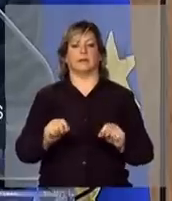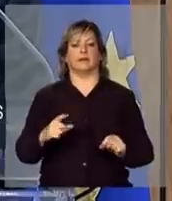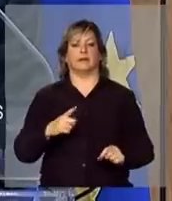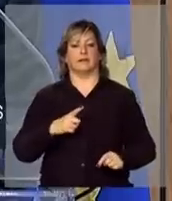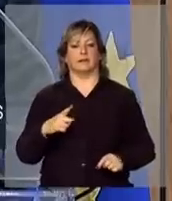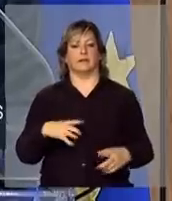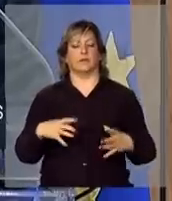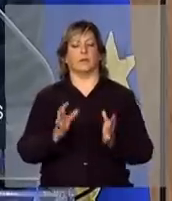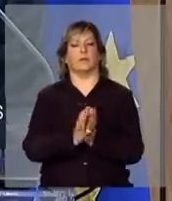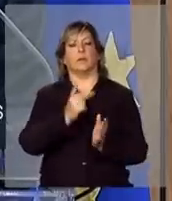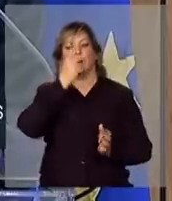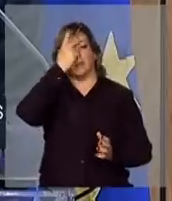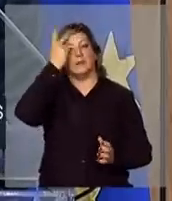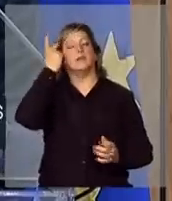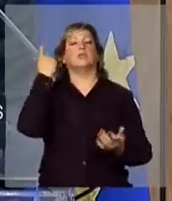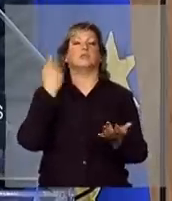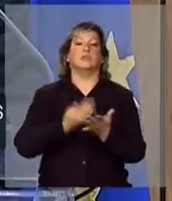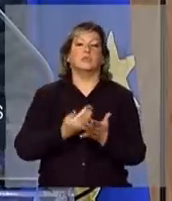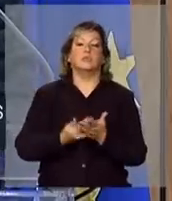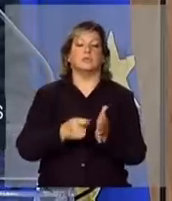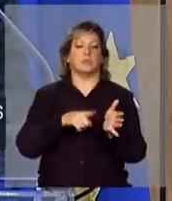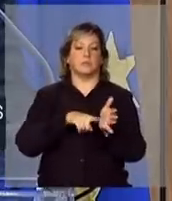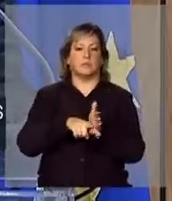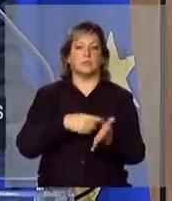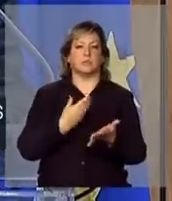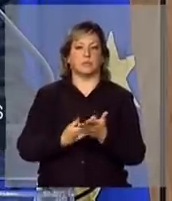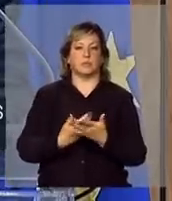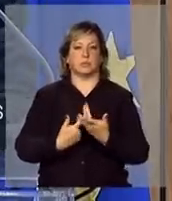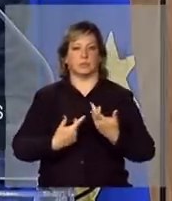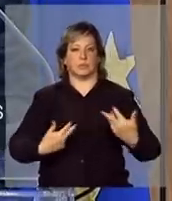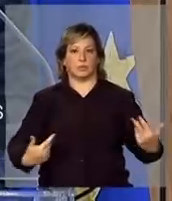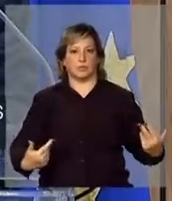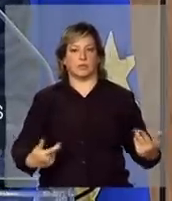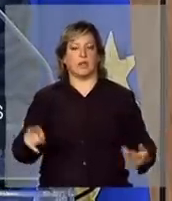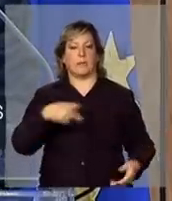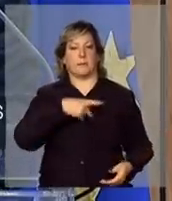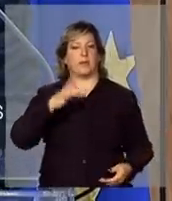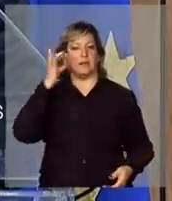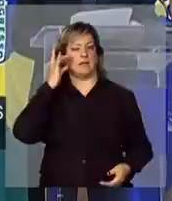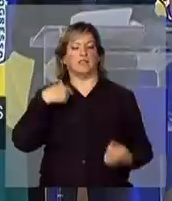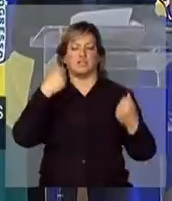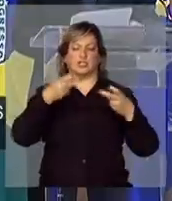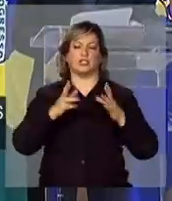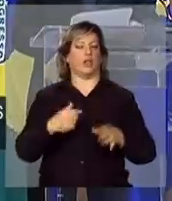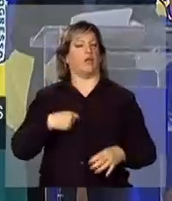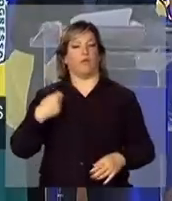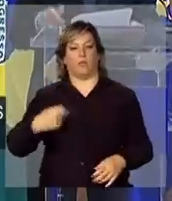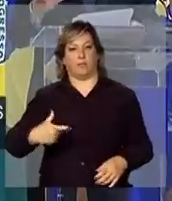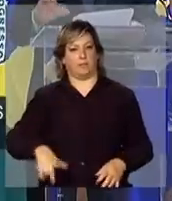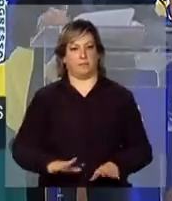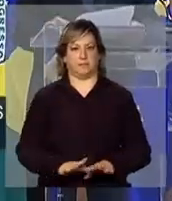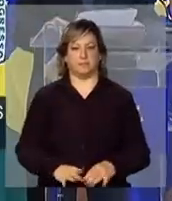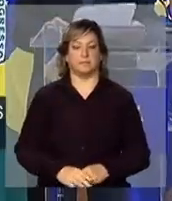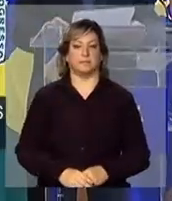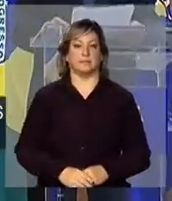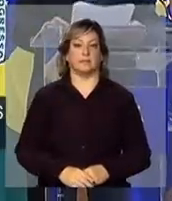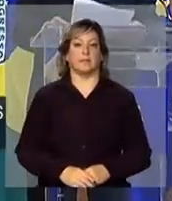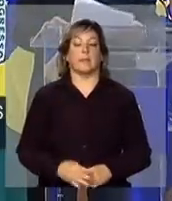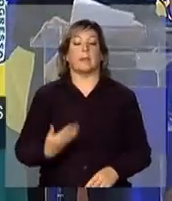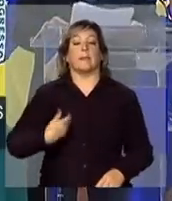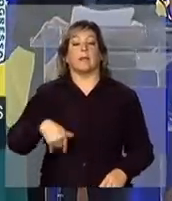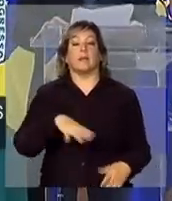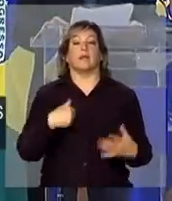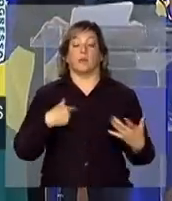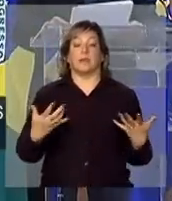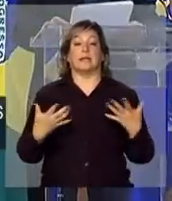de estudantes e investigadores. A Presidente Dilma já referiu os números, não vou insistir. Queremos também